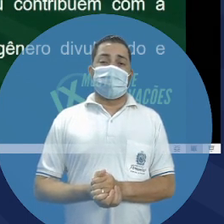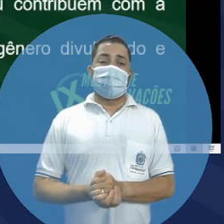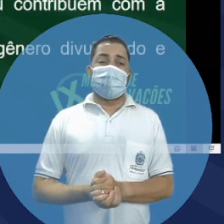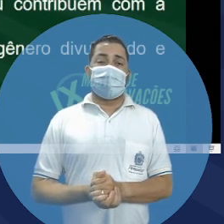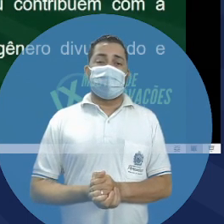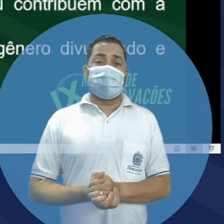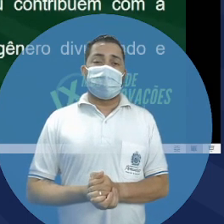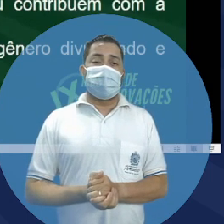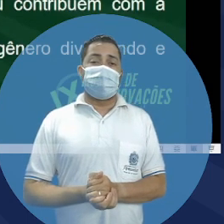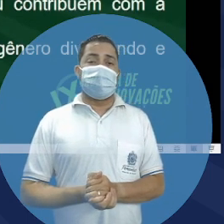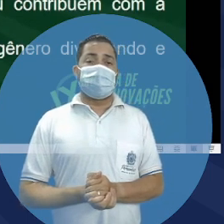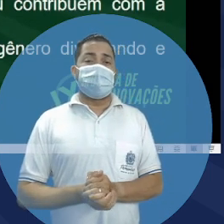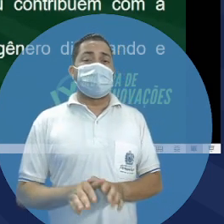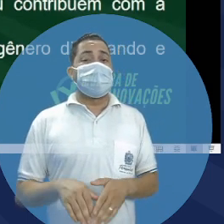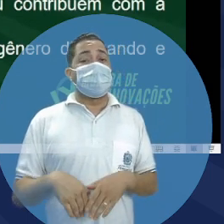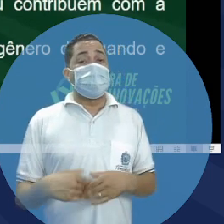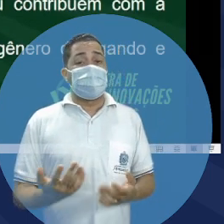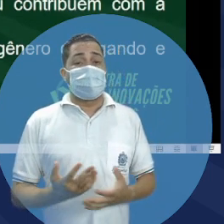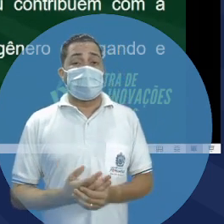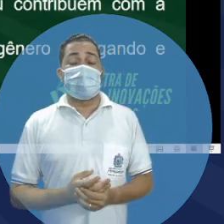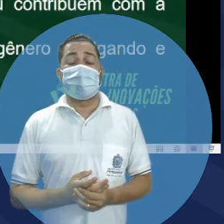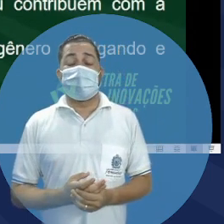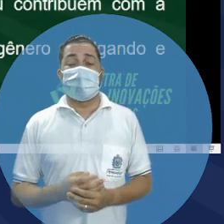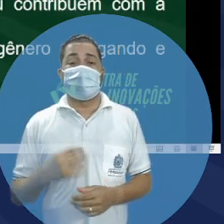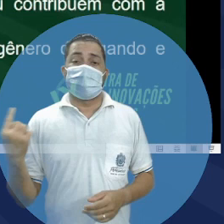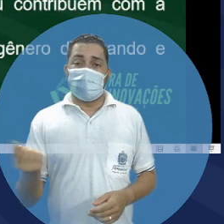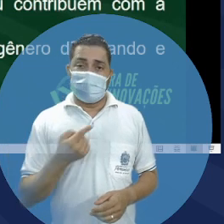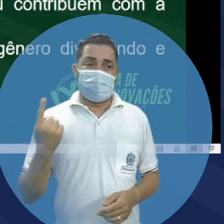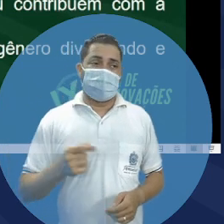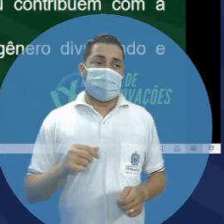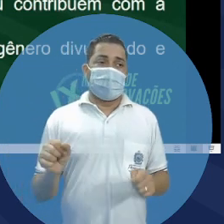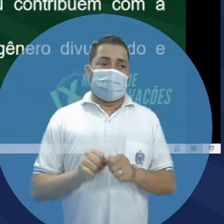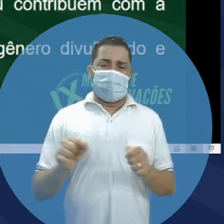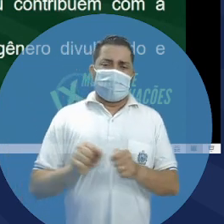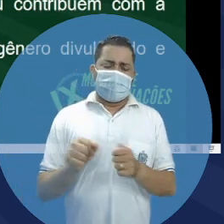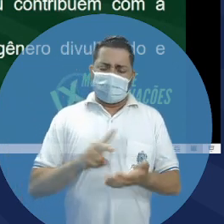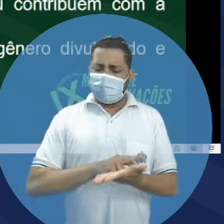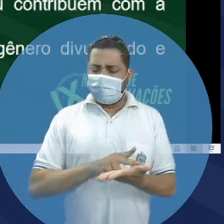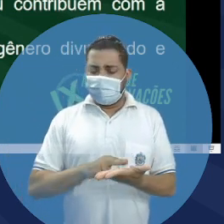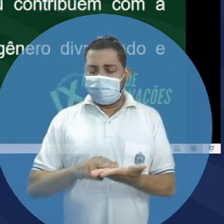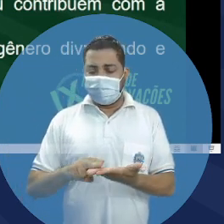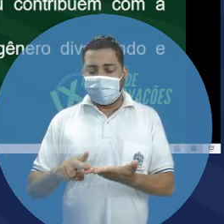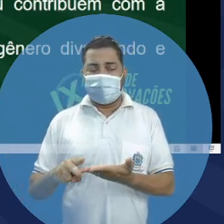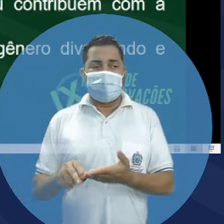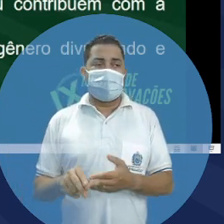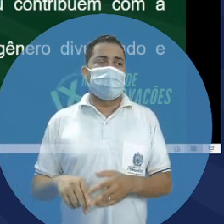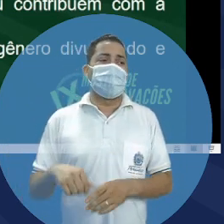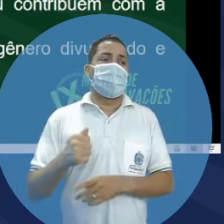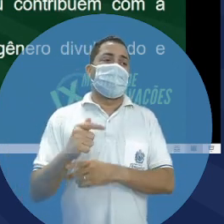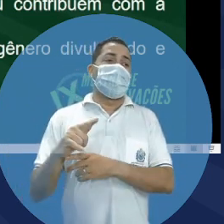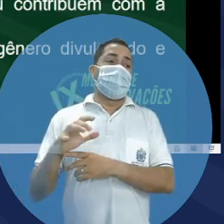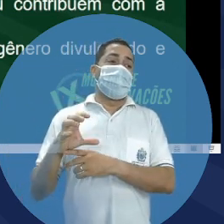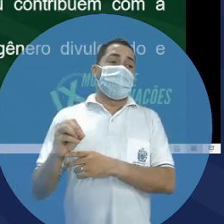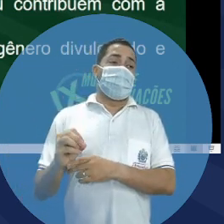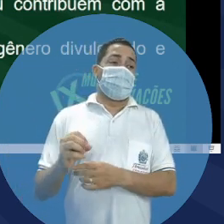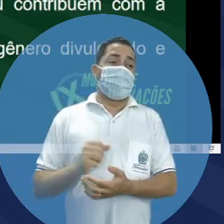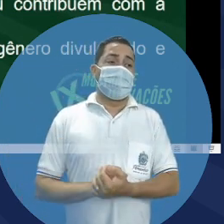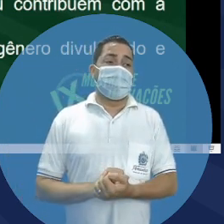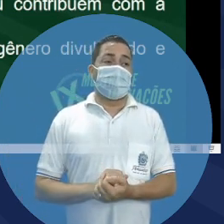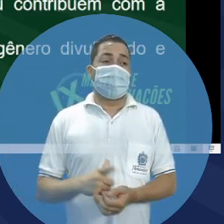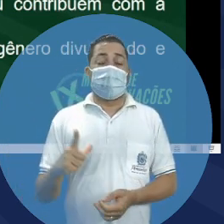Então, nós realizamos diversas ações, estão aí